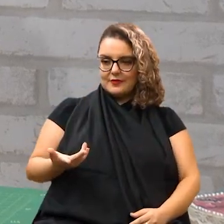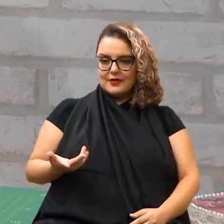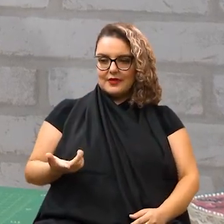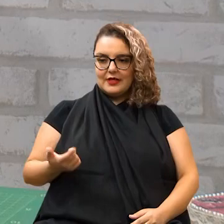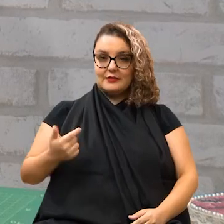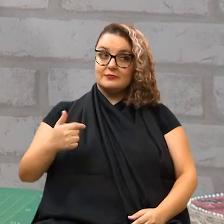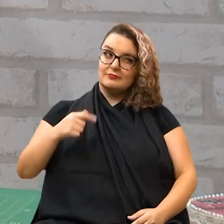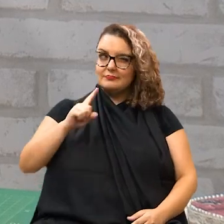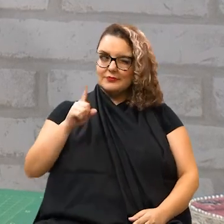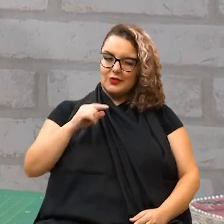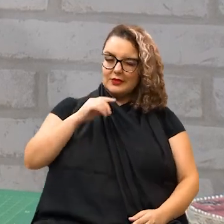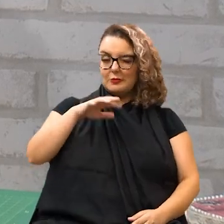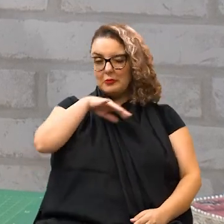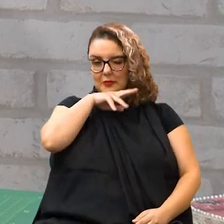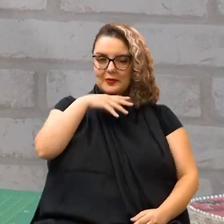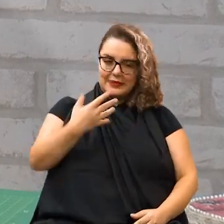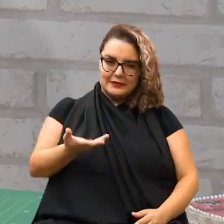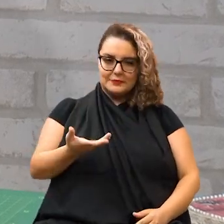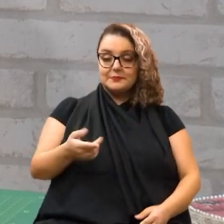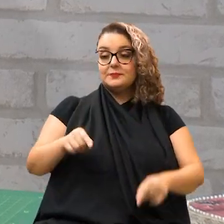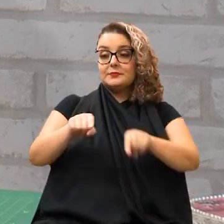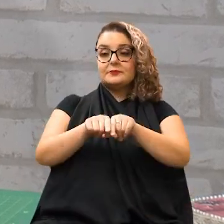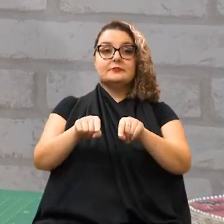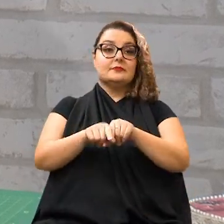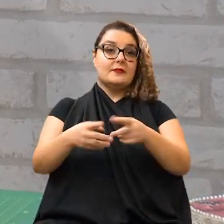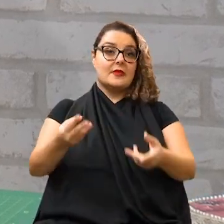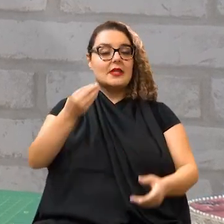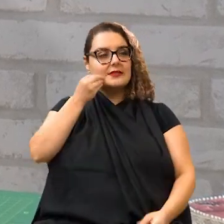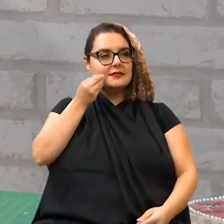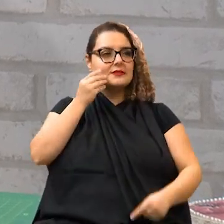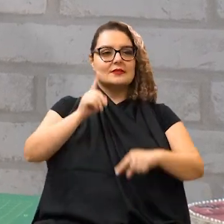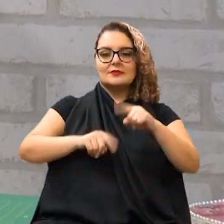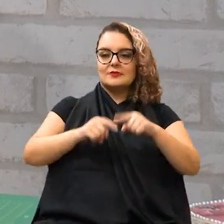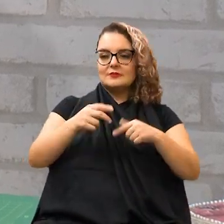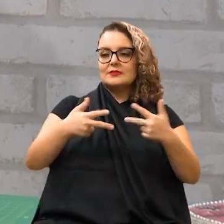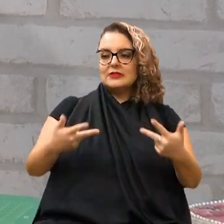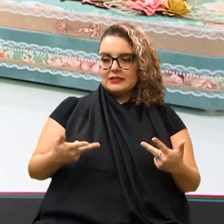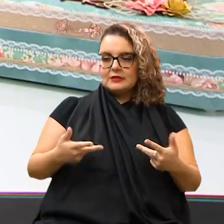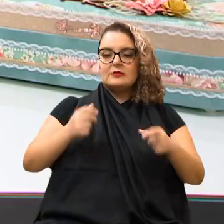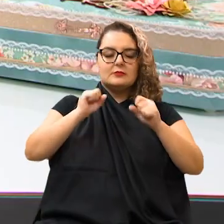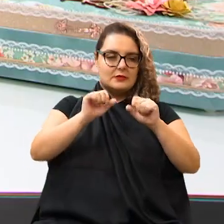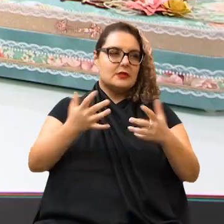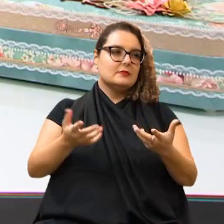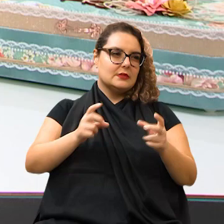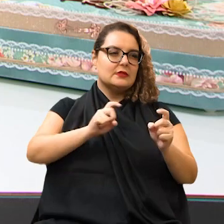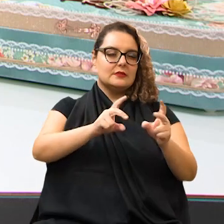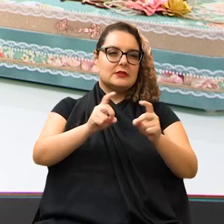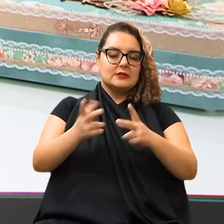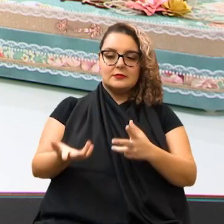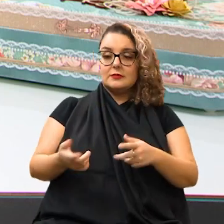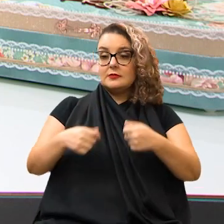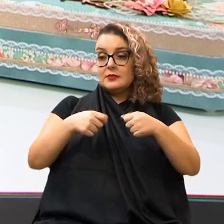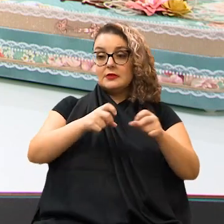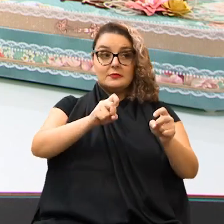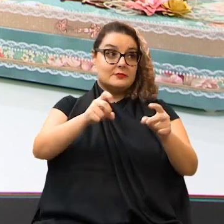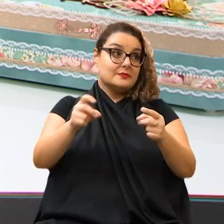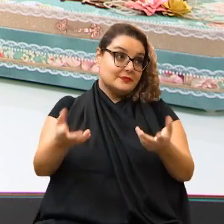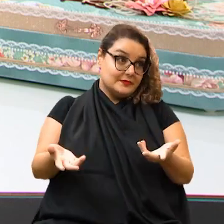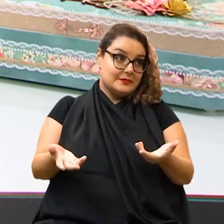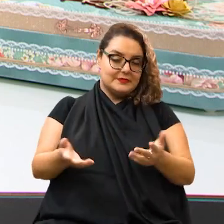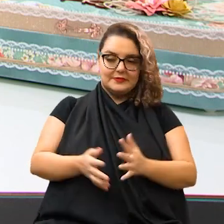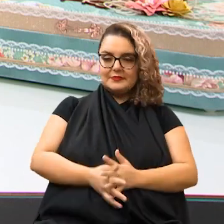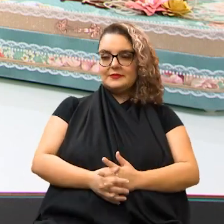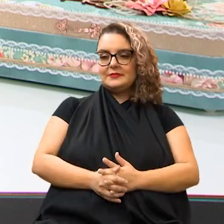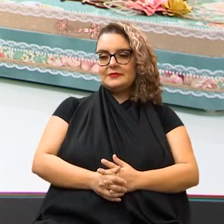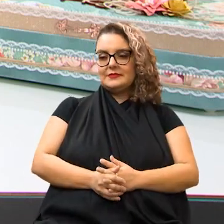eu falar, não sou tão ruim assim, e também da necessidade de ter que testar os materiais para poder vender, porque eu precisava